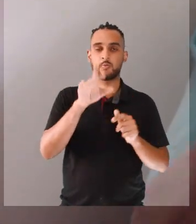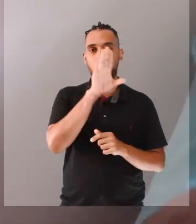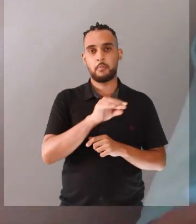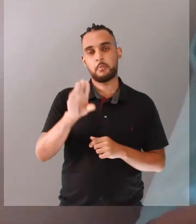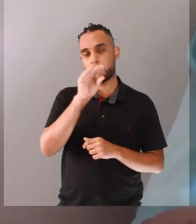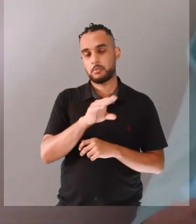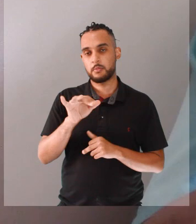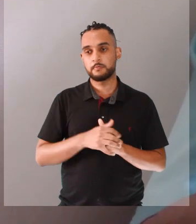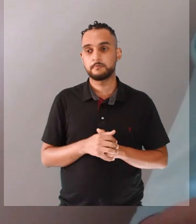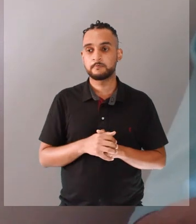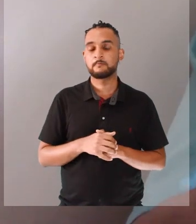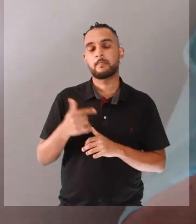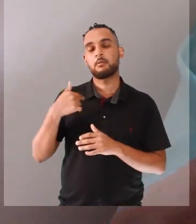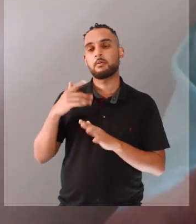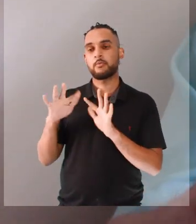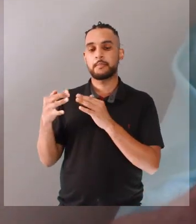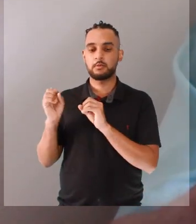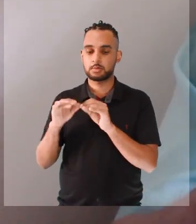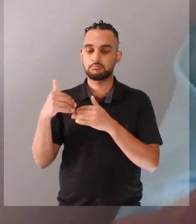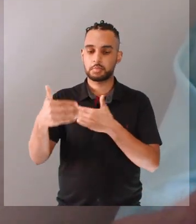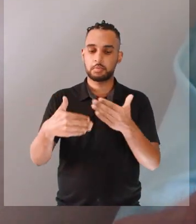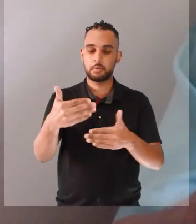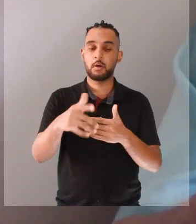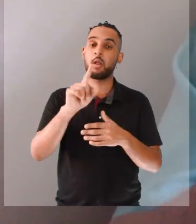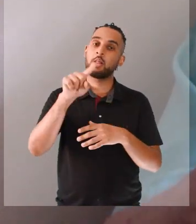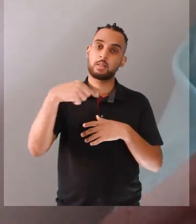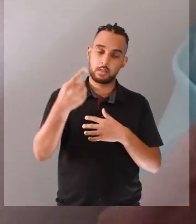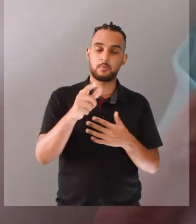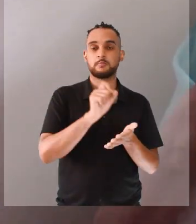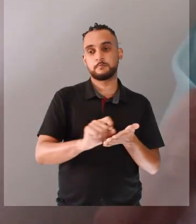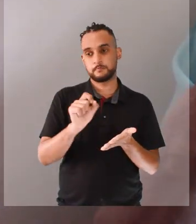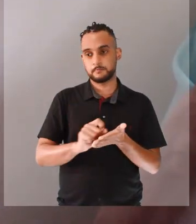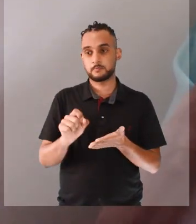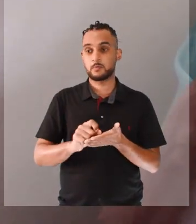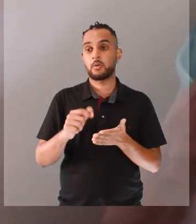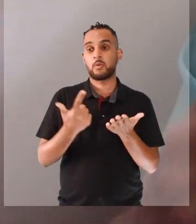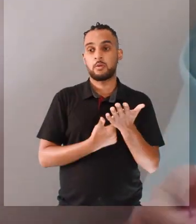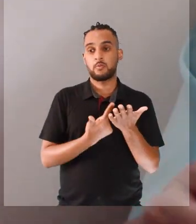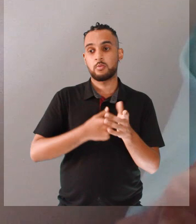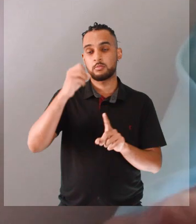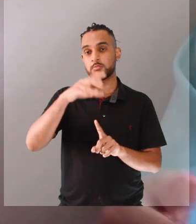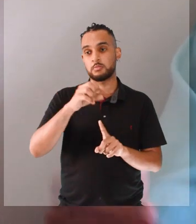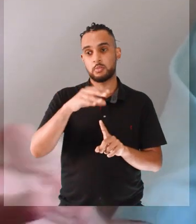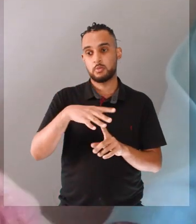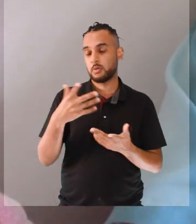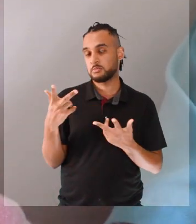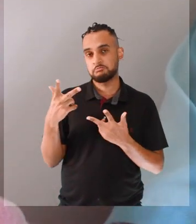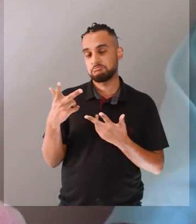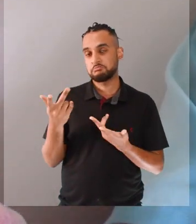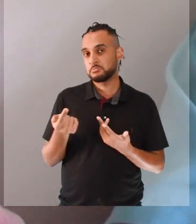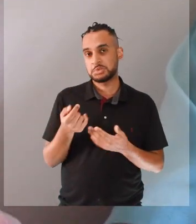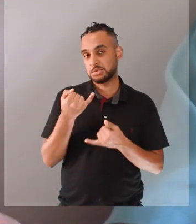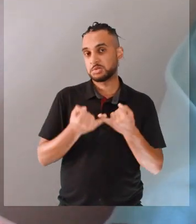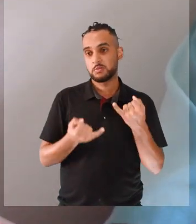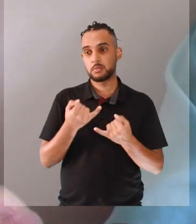parte se baseiam na tradição oral, que foi colocado finalmente por escrito. Os livros